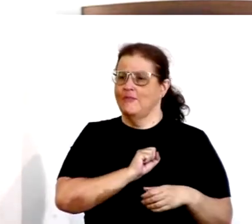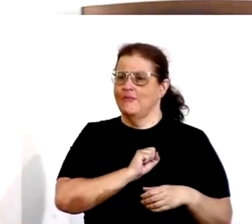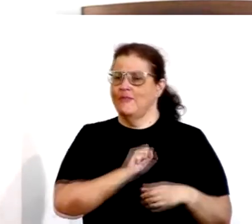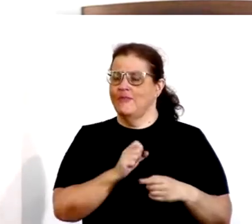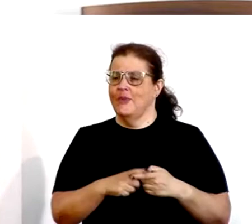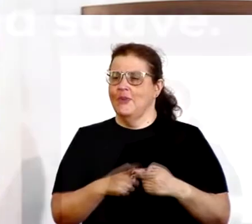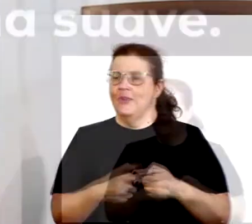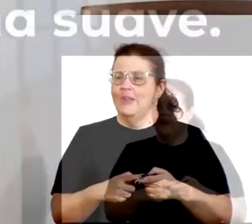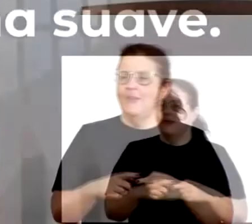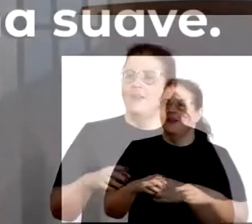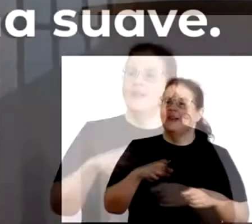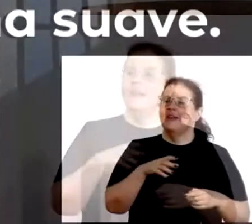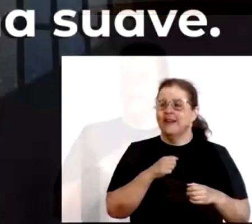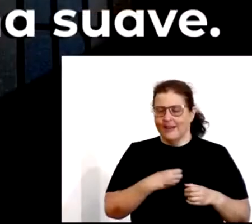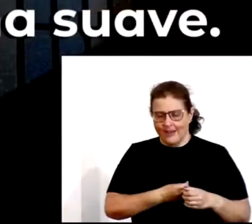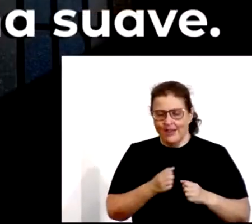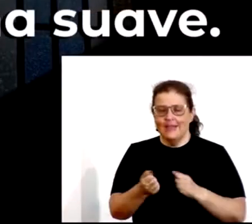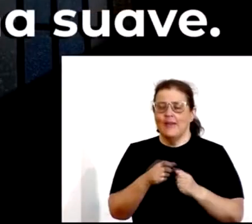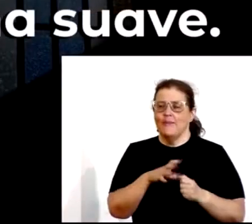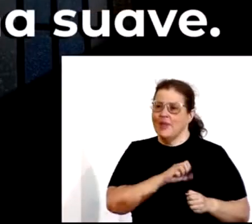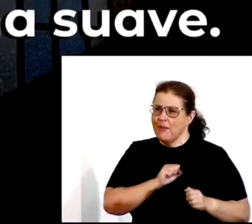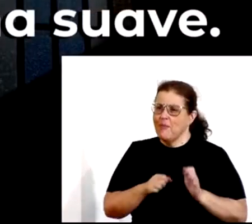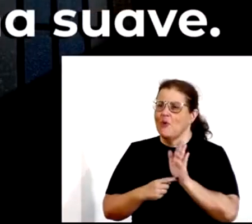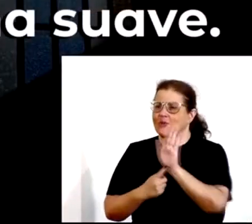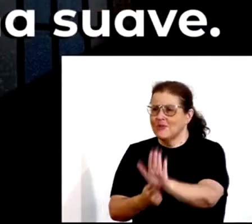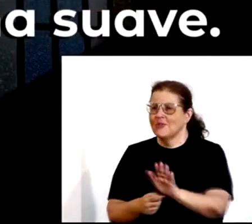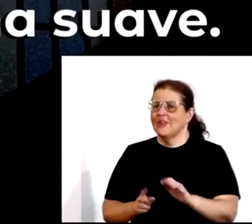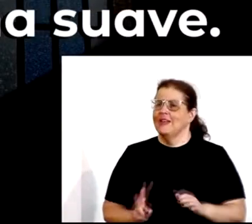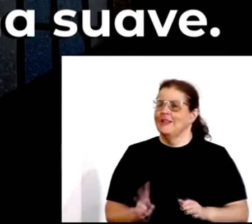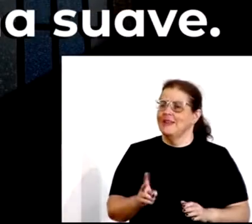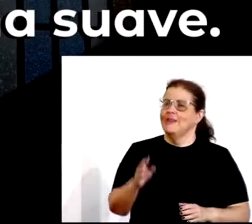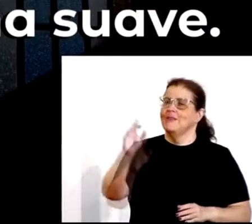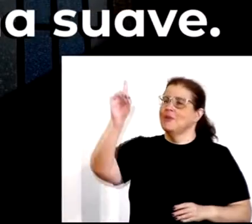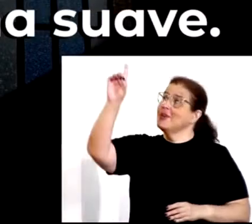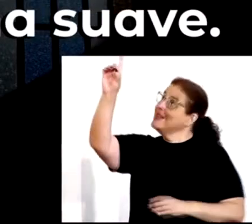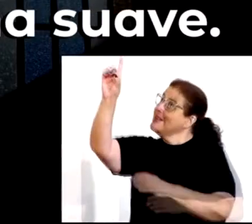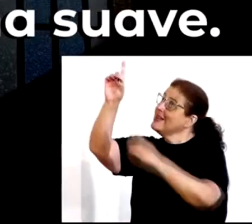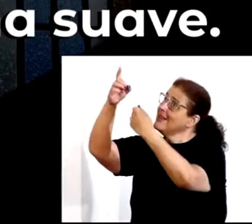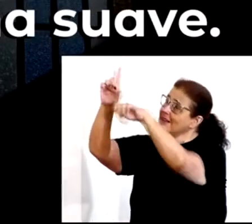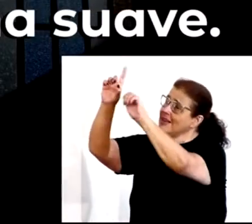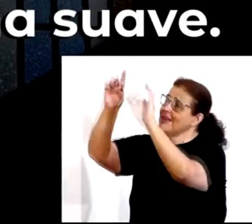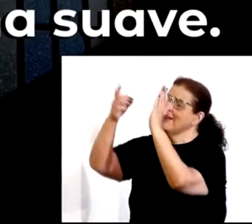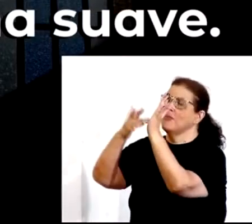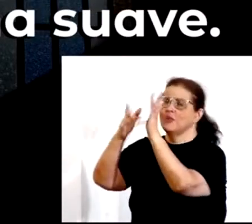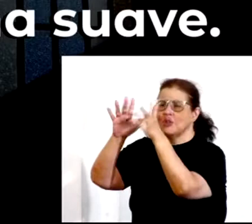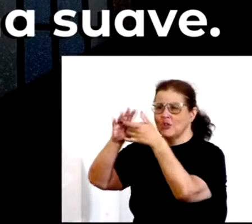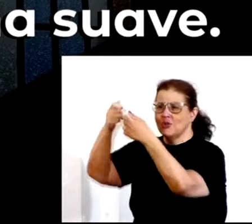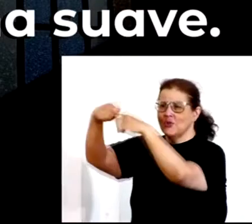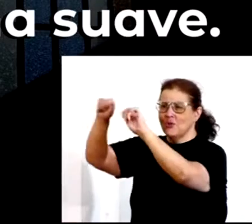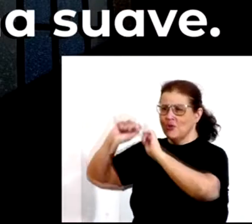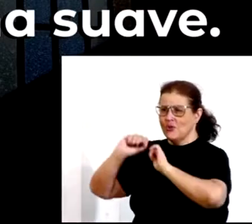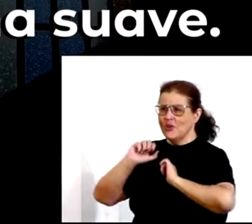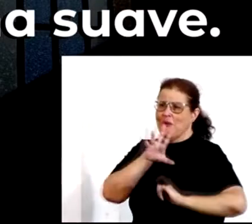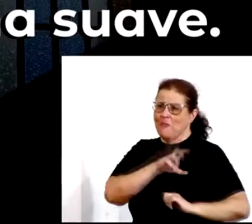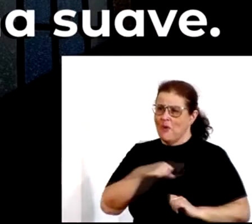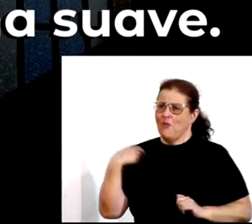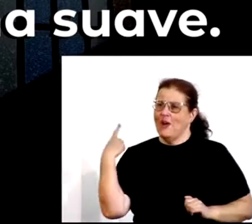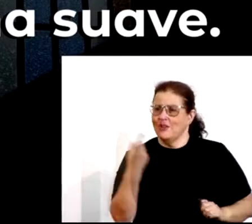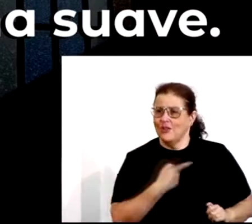como também Cristo nos amou e se entregou a si mesmo por nós, como oferta e sacrifício a Deus em